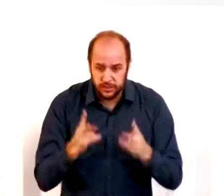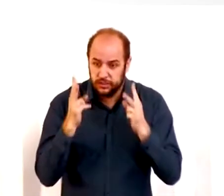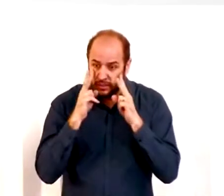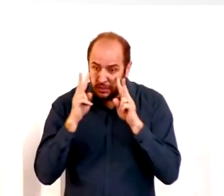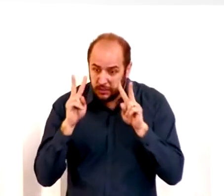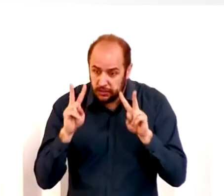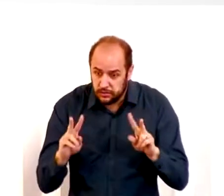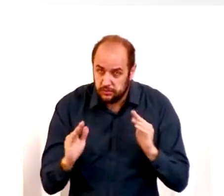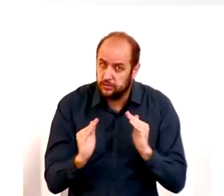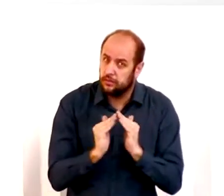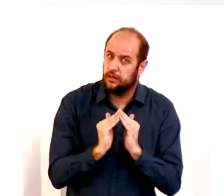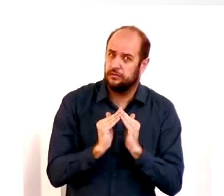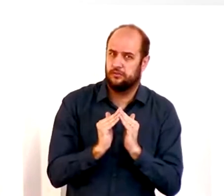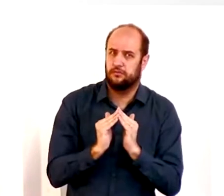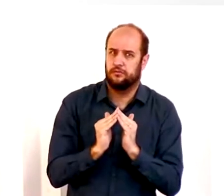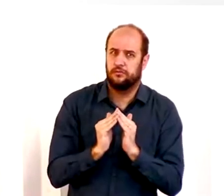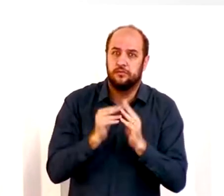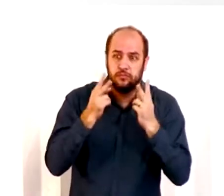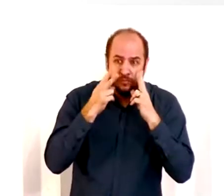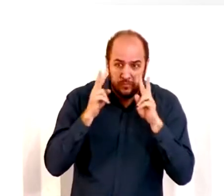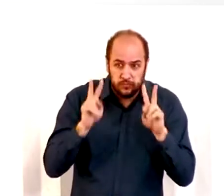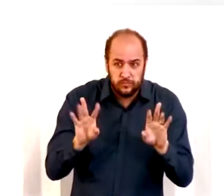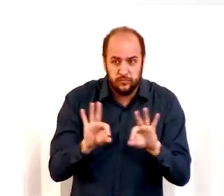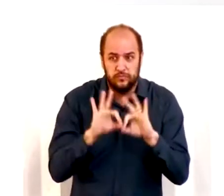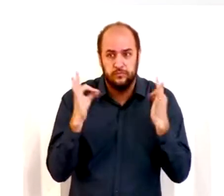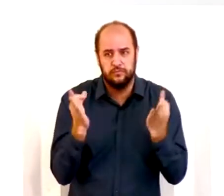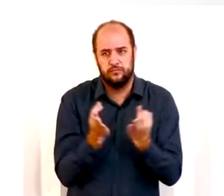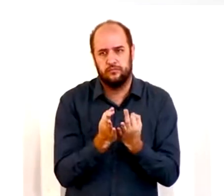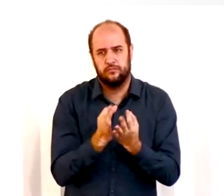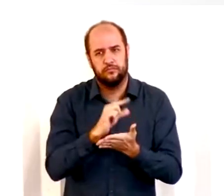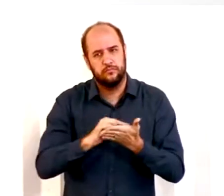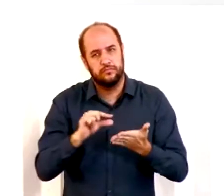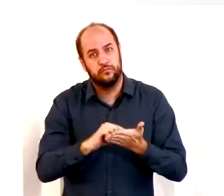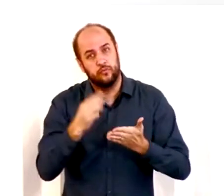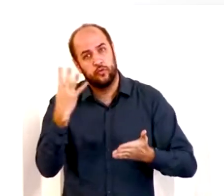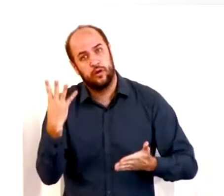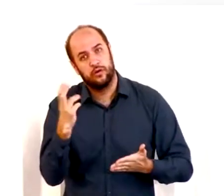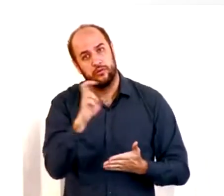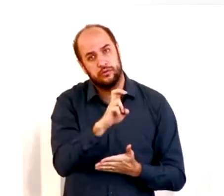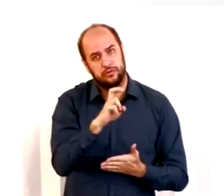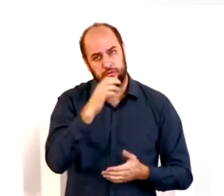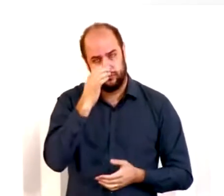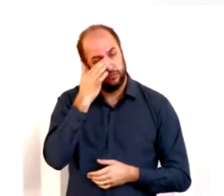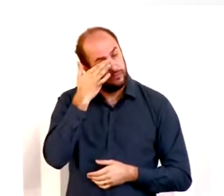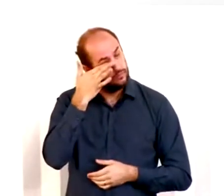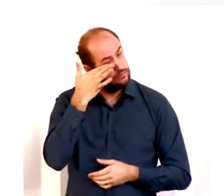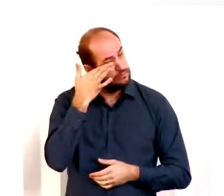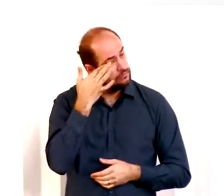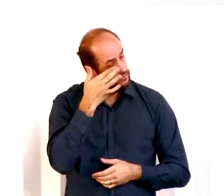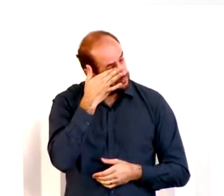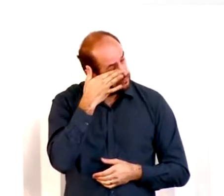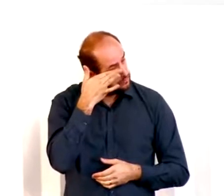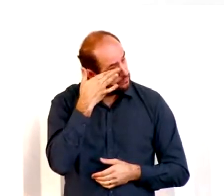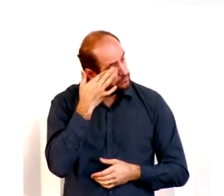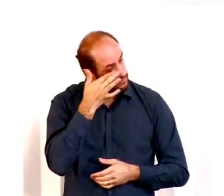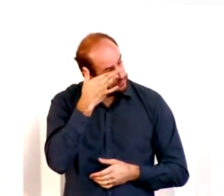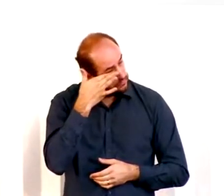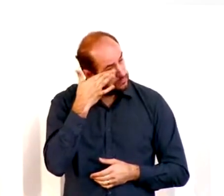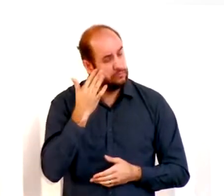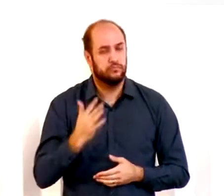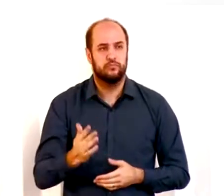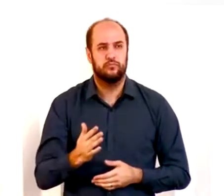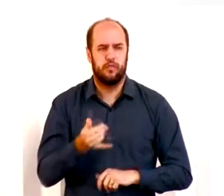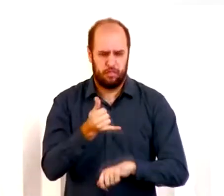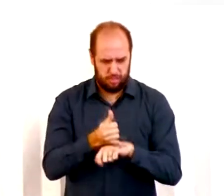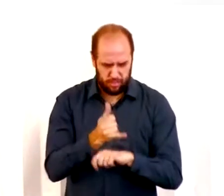da casa, testemunho da família, que está aqui nos versículos 4 e 5. E que governe bem a própria